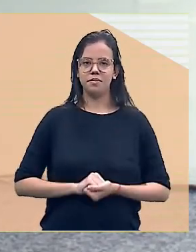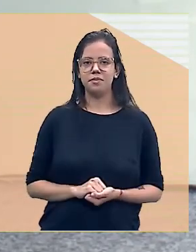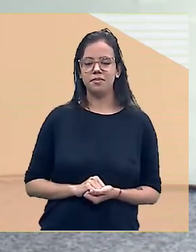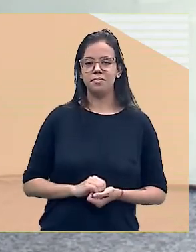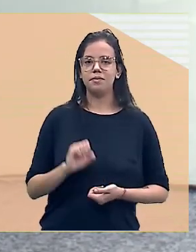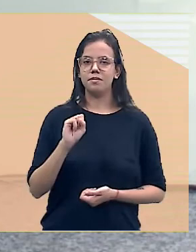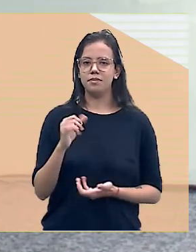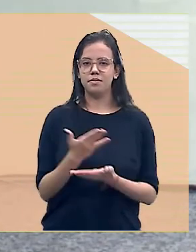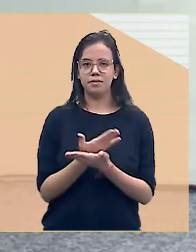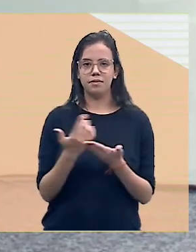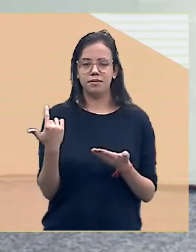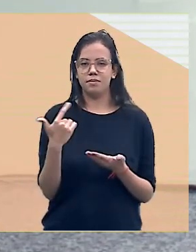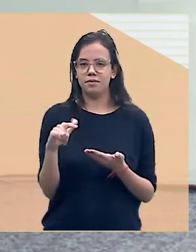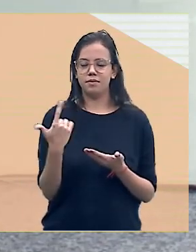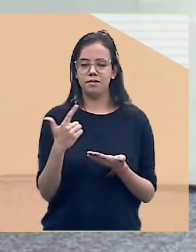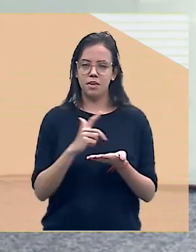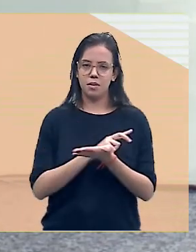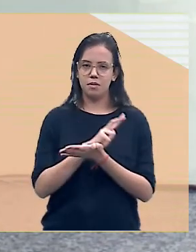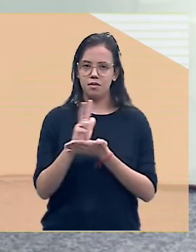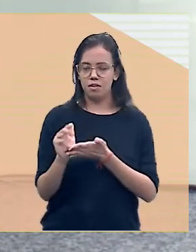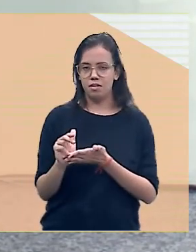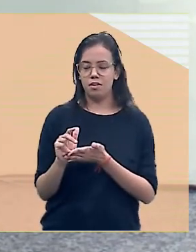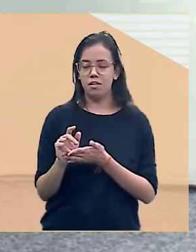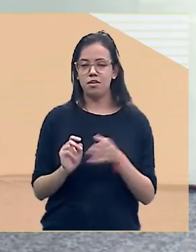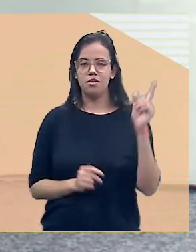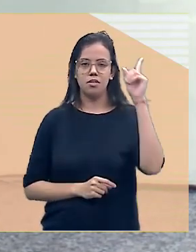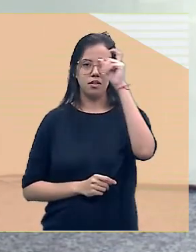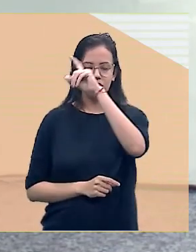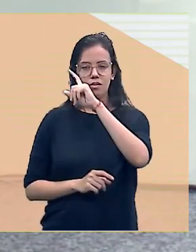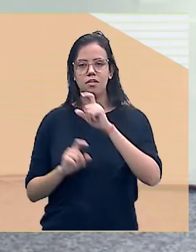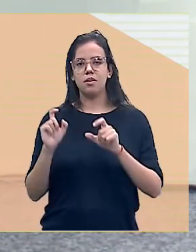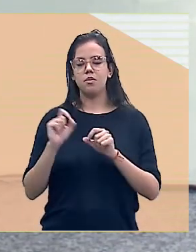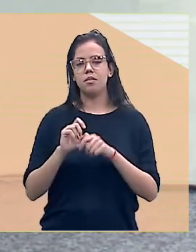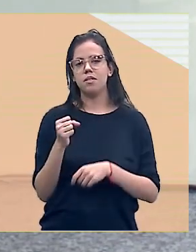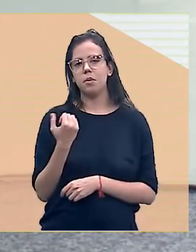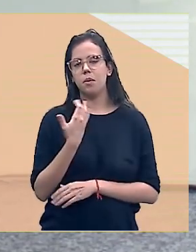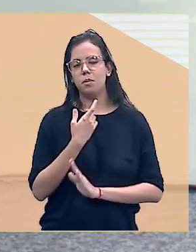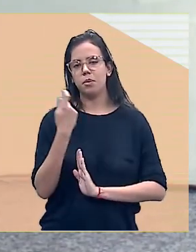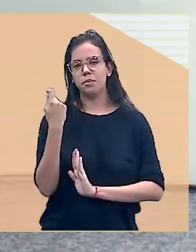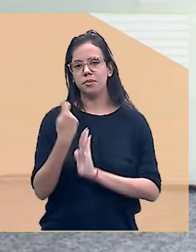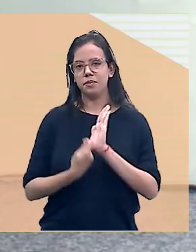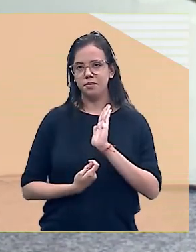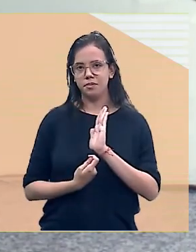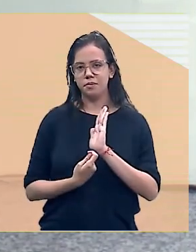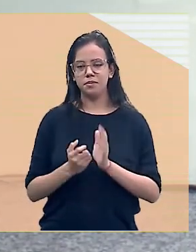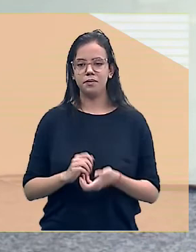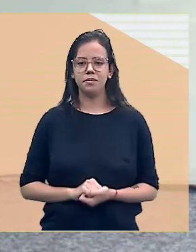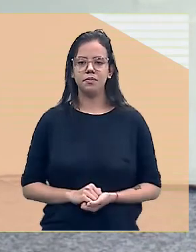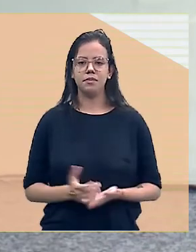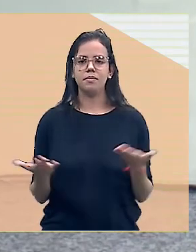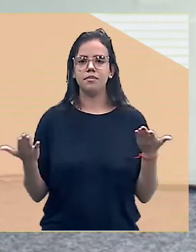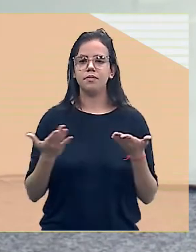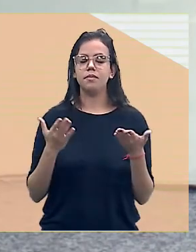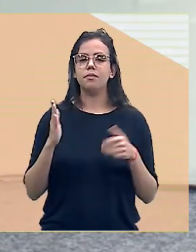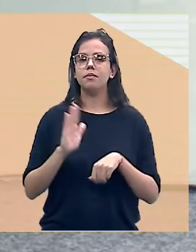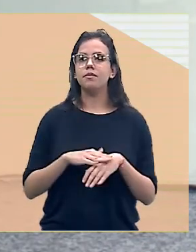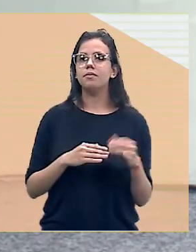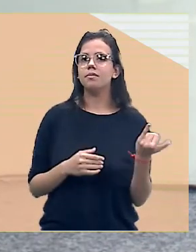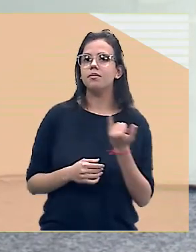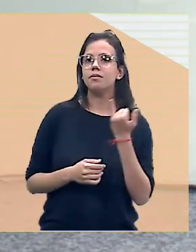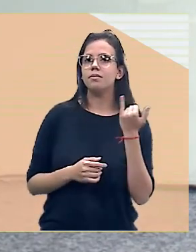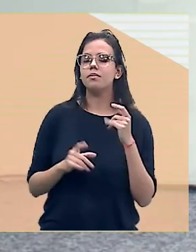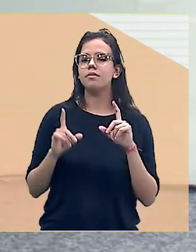se você não tiver bagagem acesso fica difícil você fazer uma boa redação e o que é mais